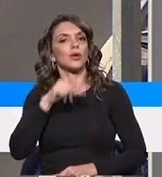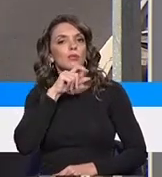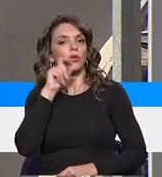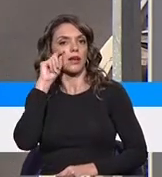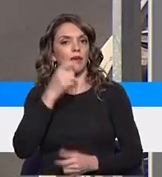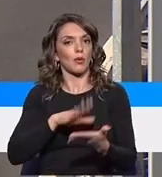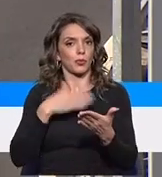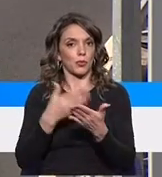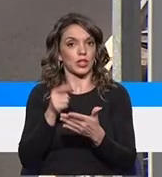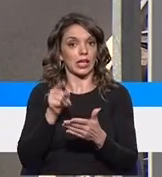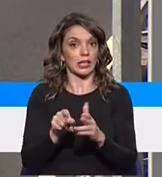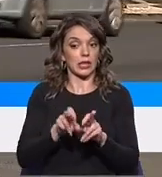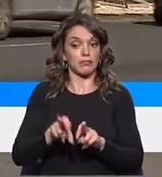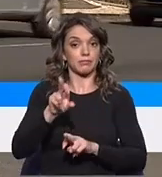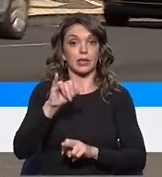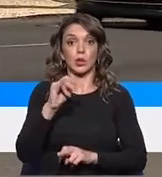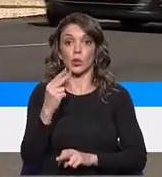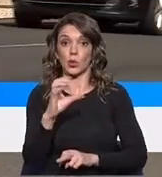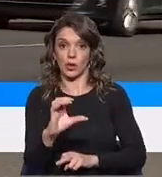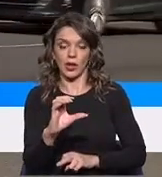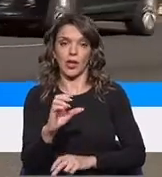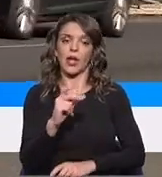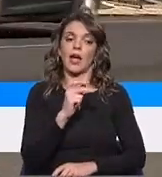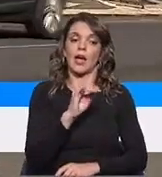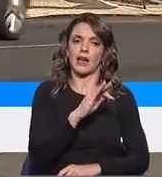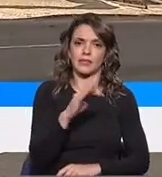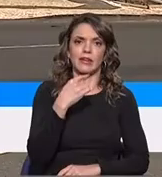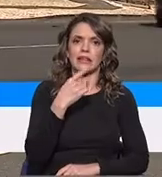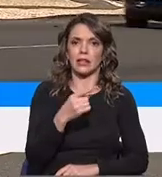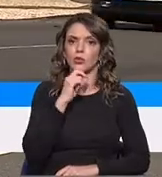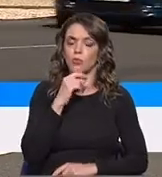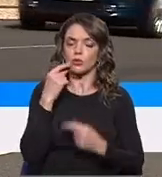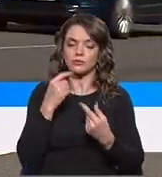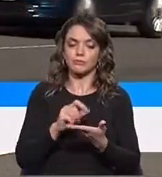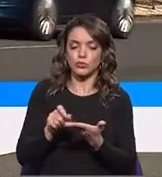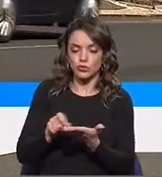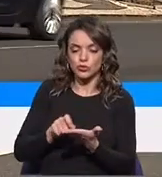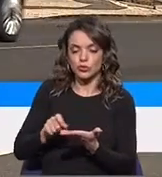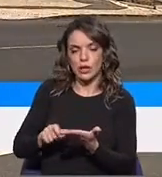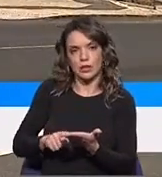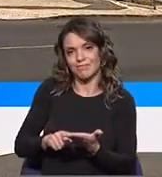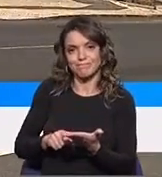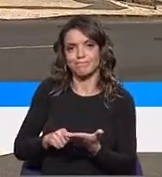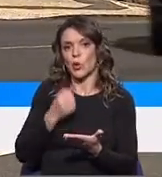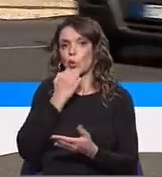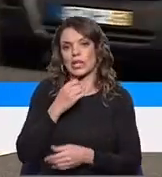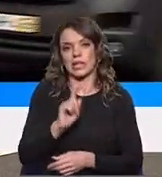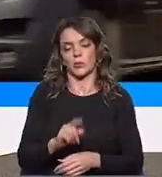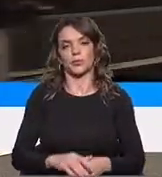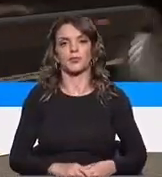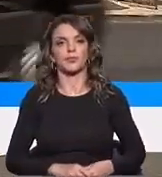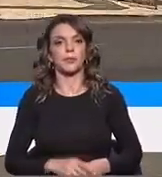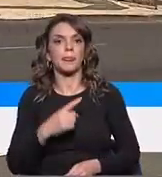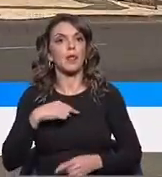esta proposta de aumento do IUC. A ACIF está a considerar manifestar por escrito este descontentamento. Estamos a